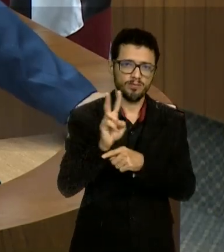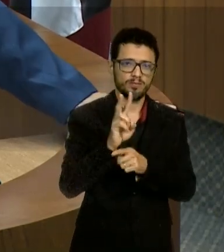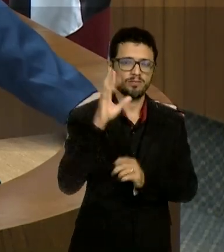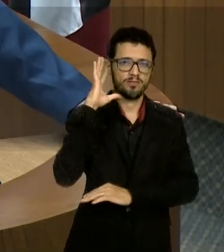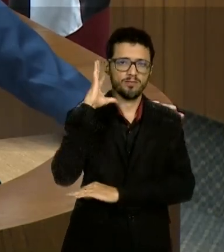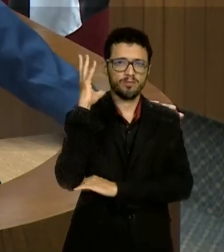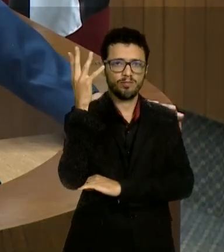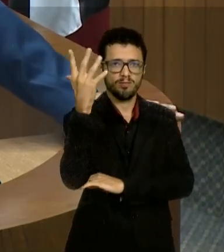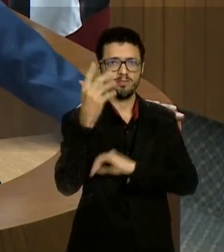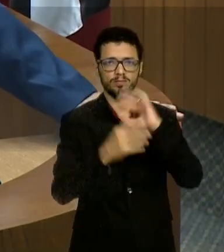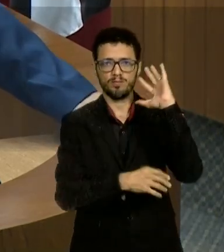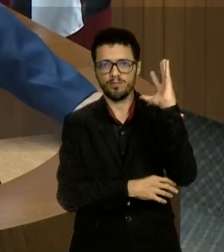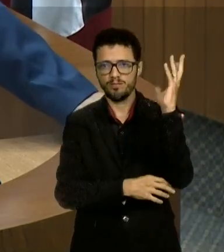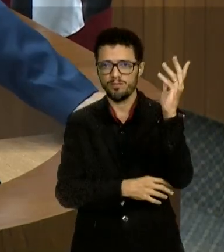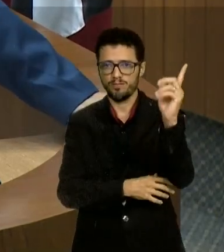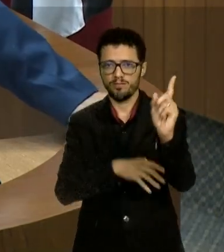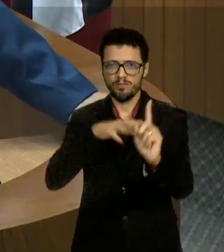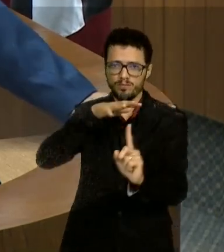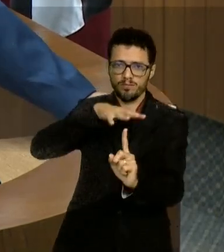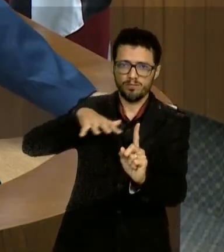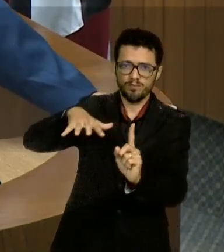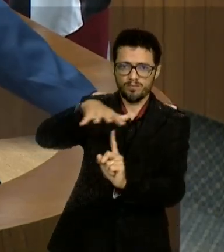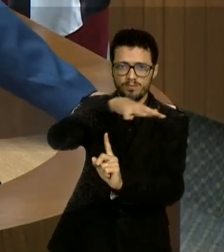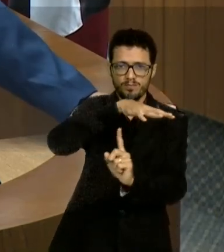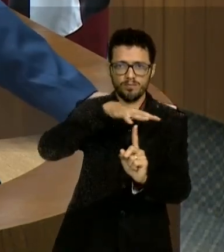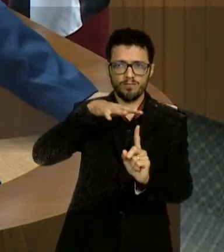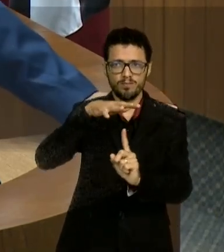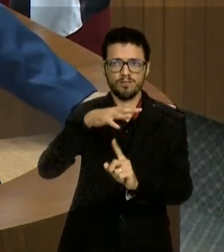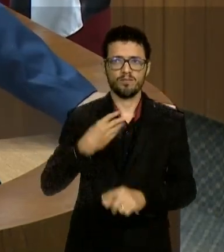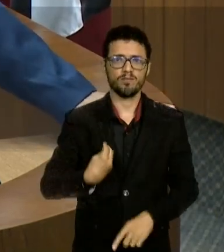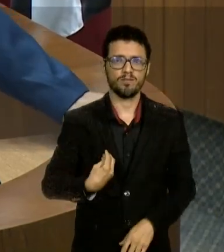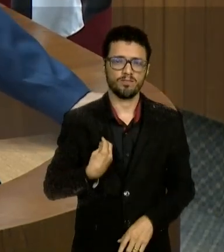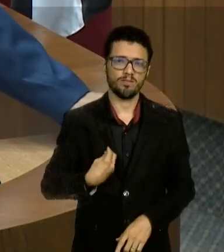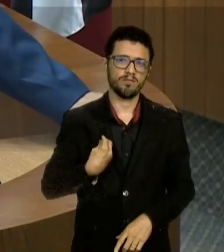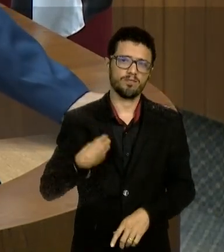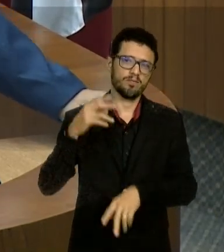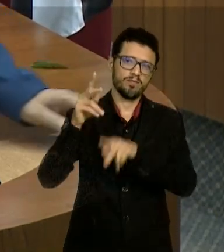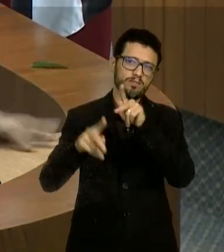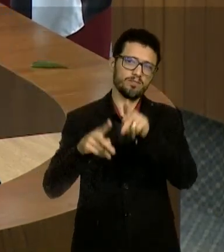Sigamos firme. Viva o povo de Alcântara! Viva Alcântara!